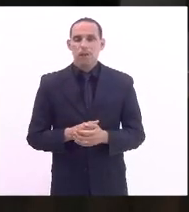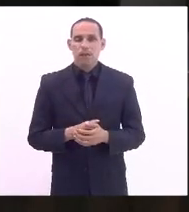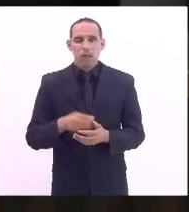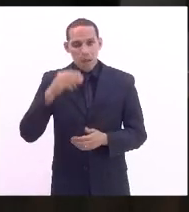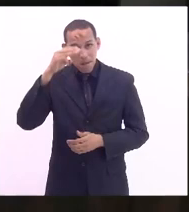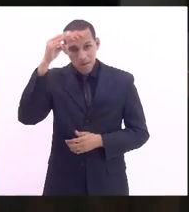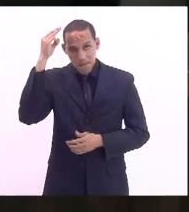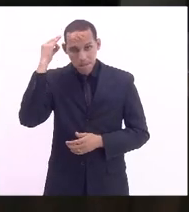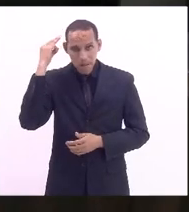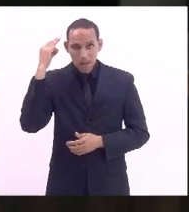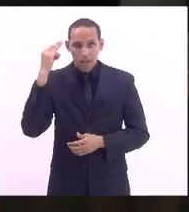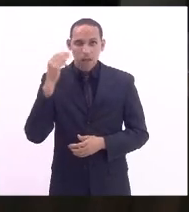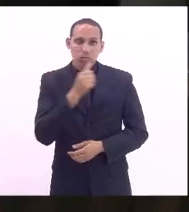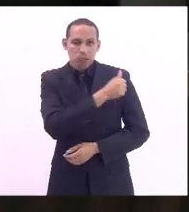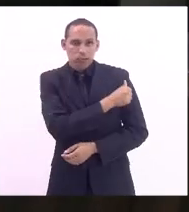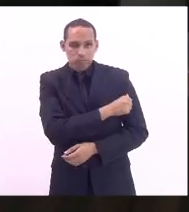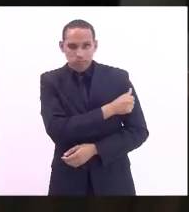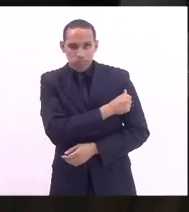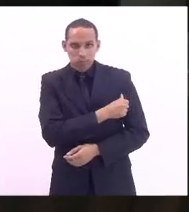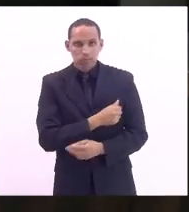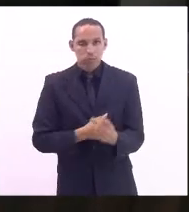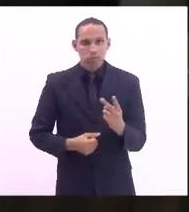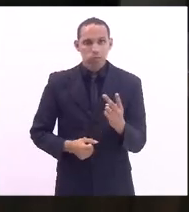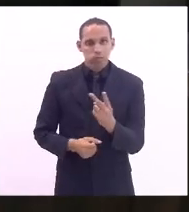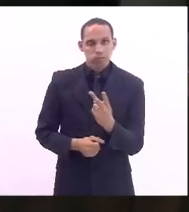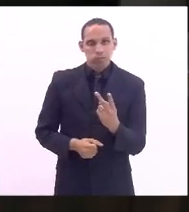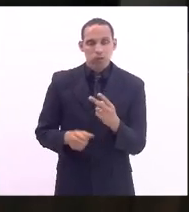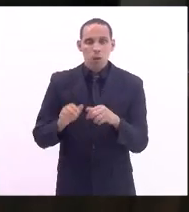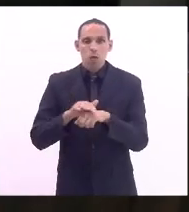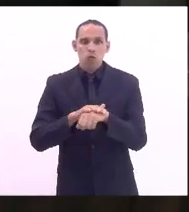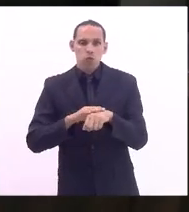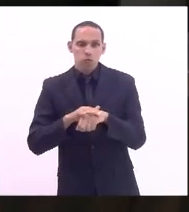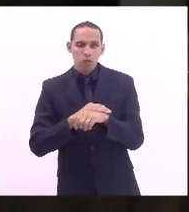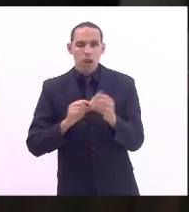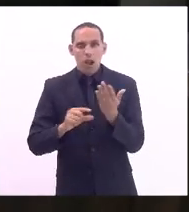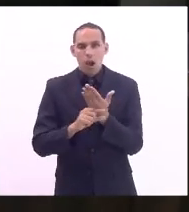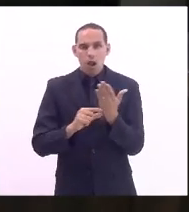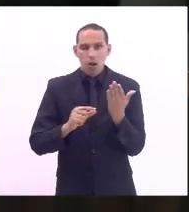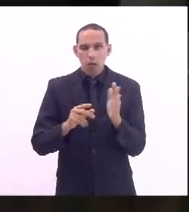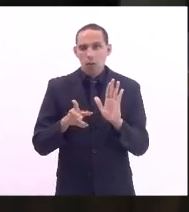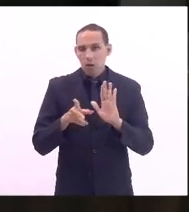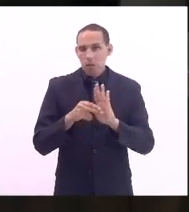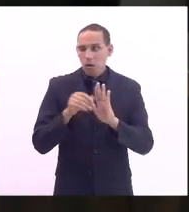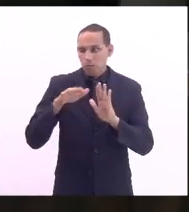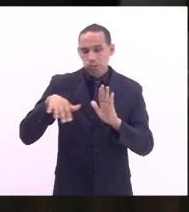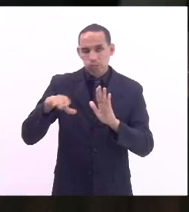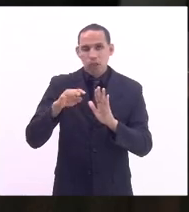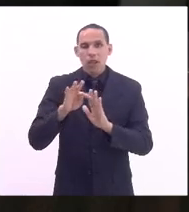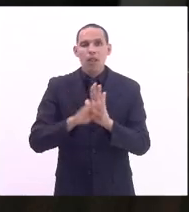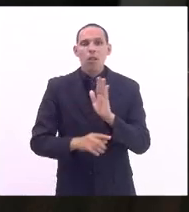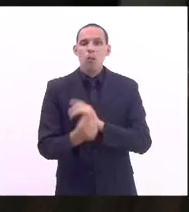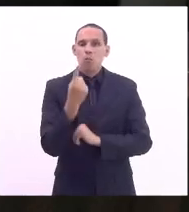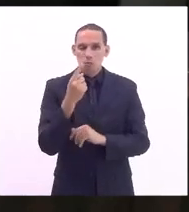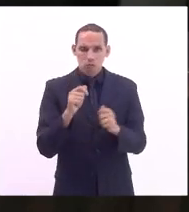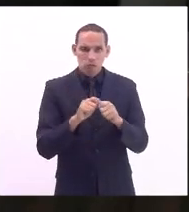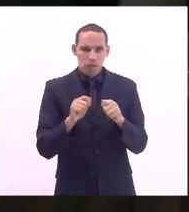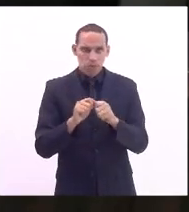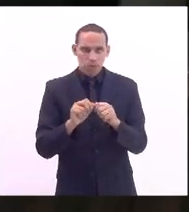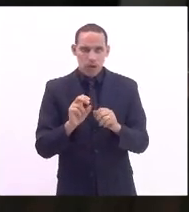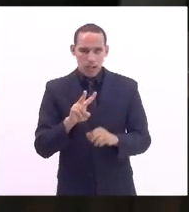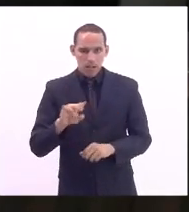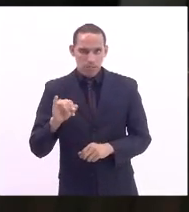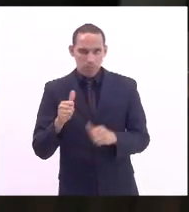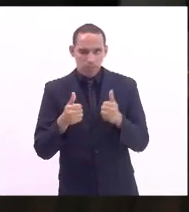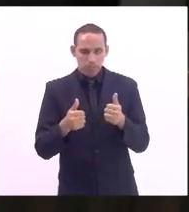Vossa Excelência e a deputada enfermeira Rejane vai conversar com todos os autores de emendas para a gente fazer um texto único, ok? Com